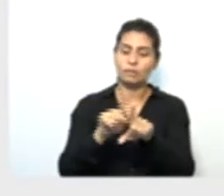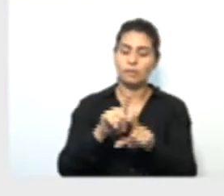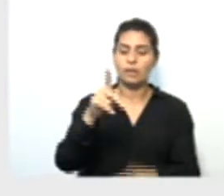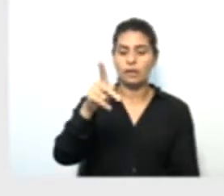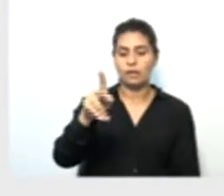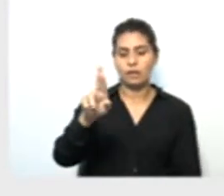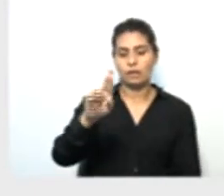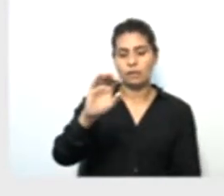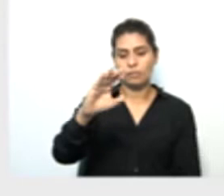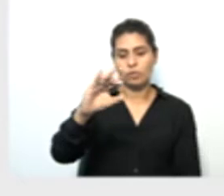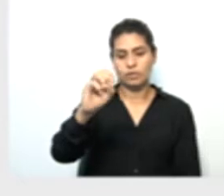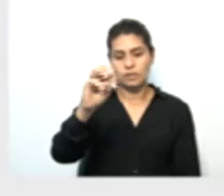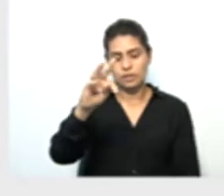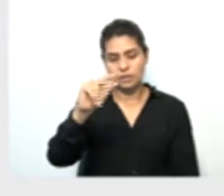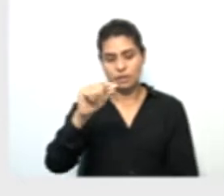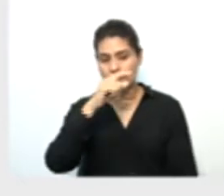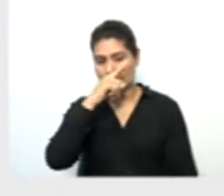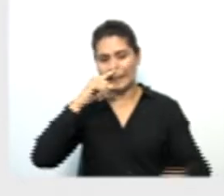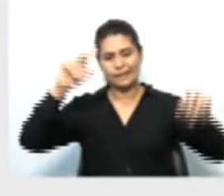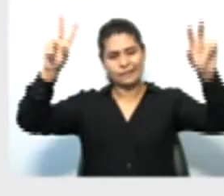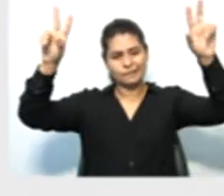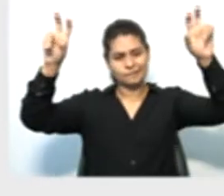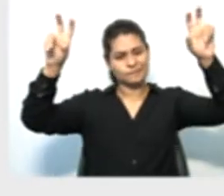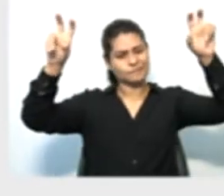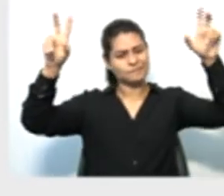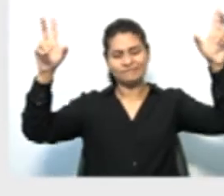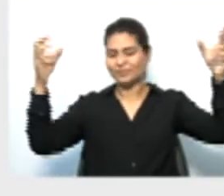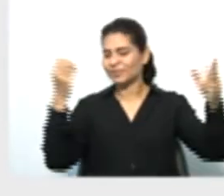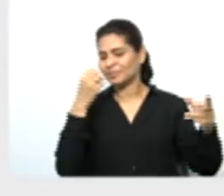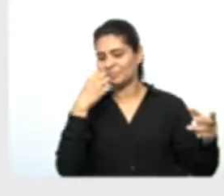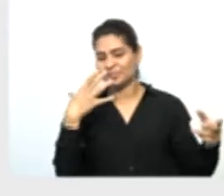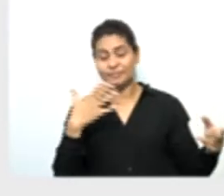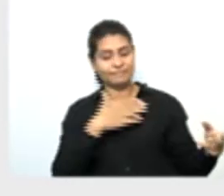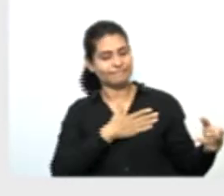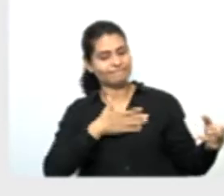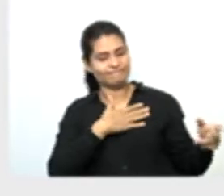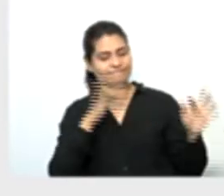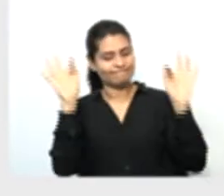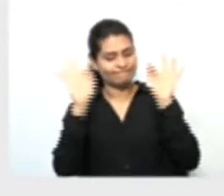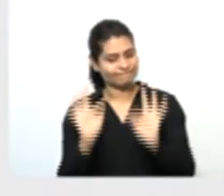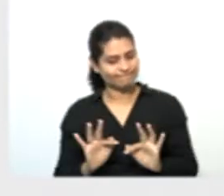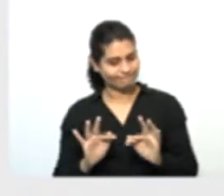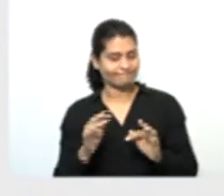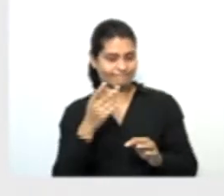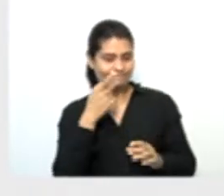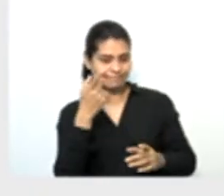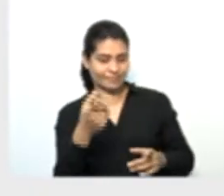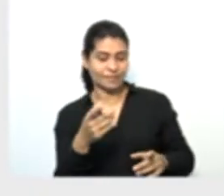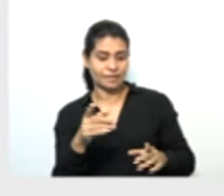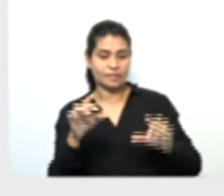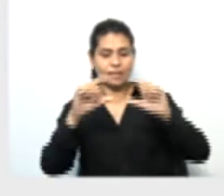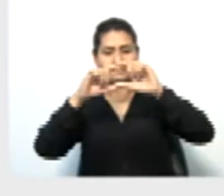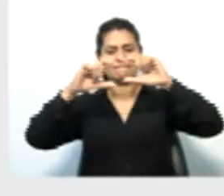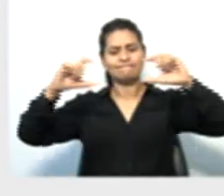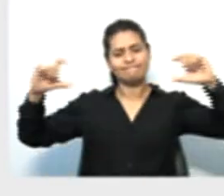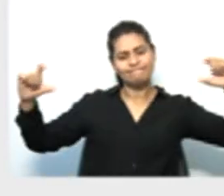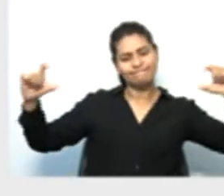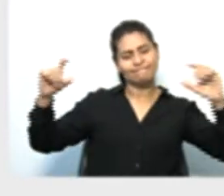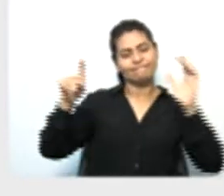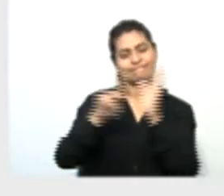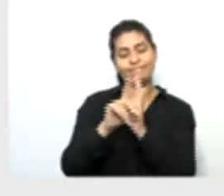nós somos super a favor desse tema, né? Nós somos aí entusiastas do beneficiamento e processamento. O processamento